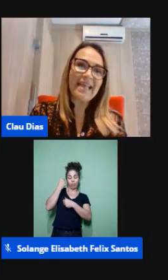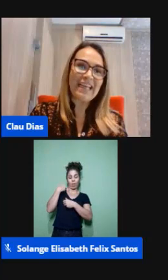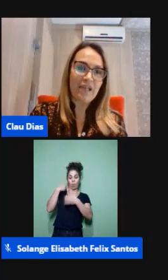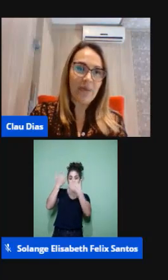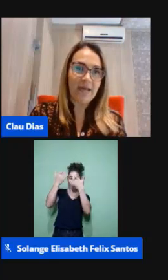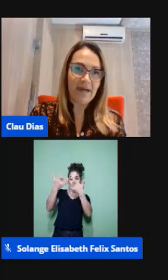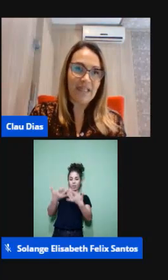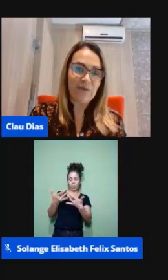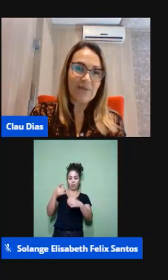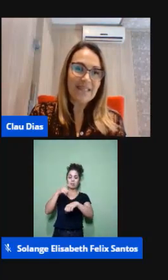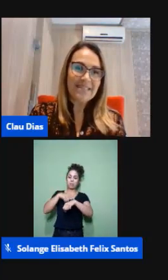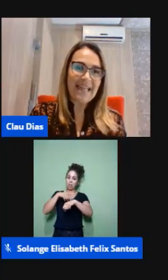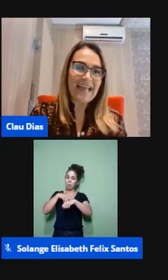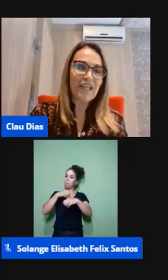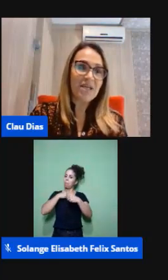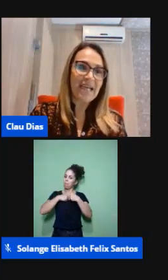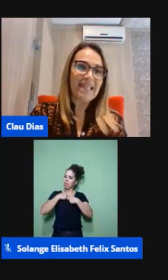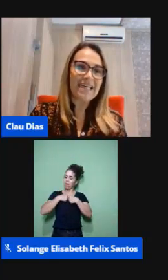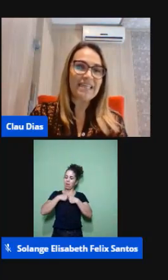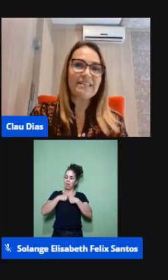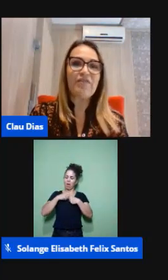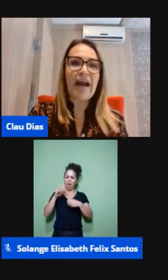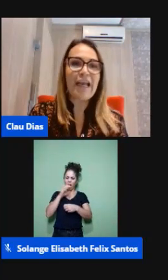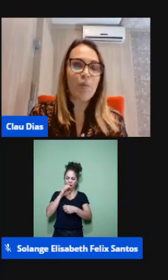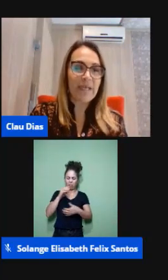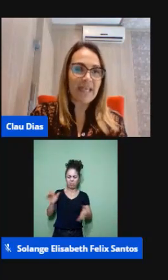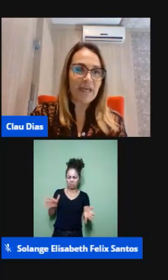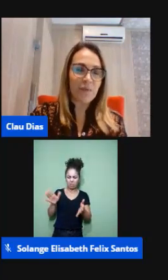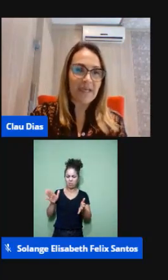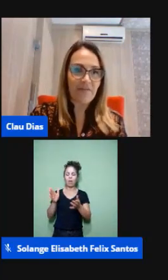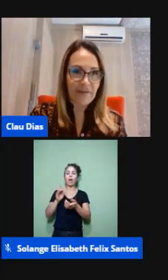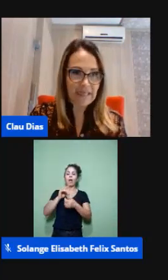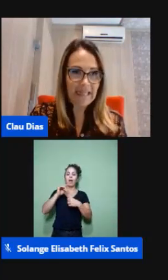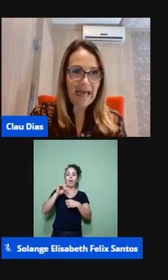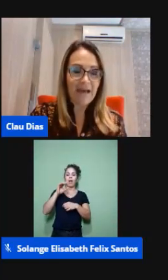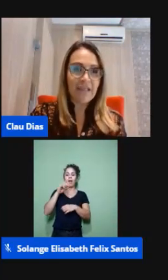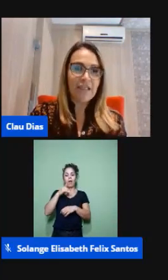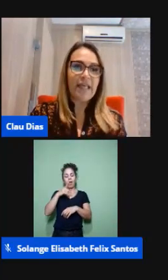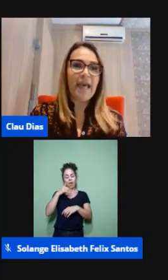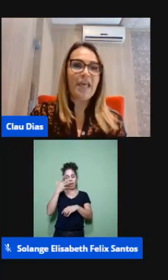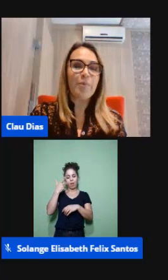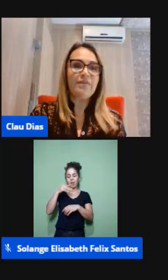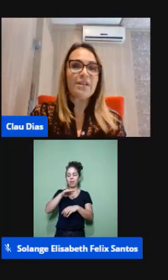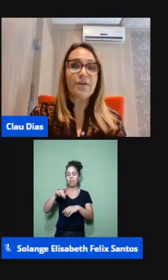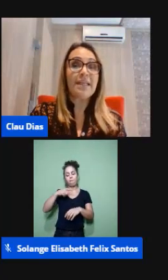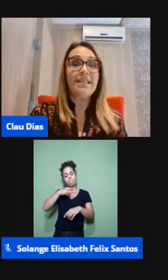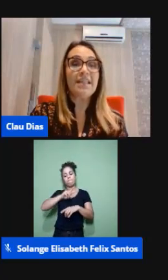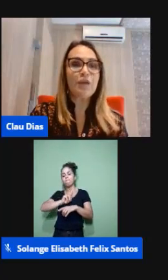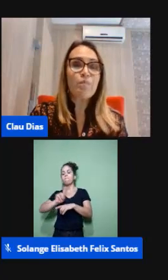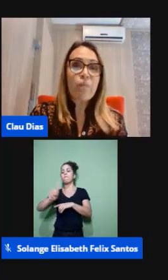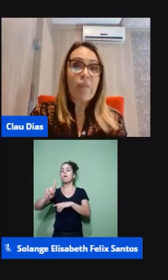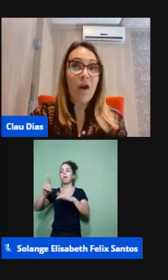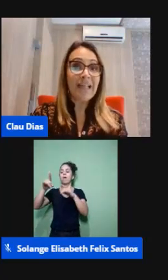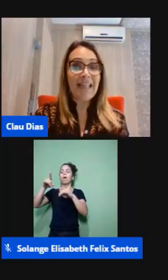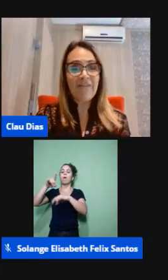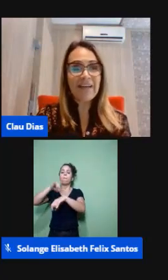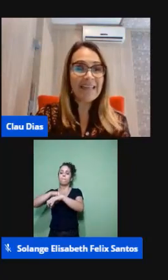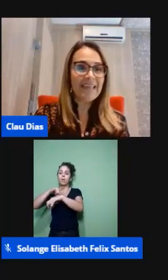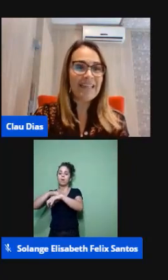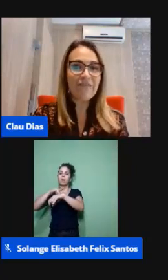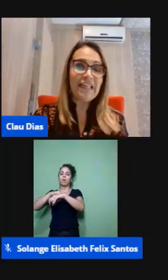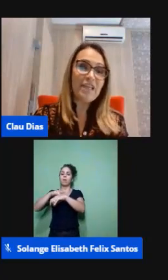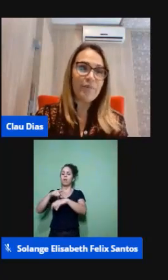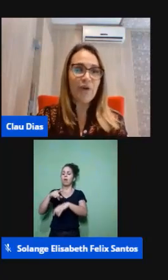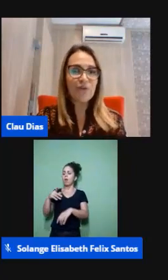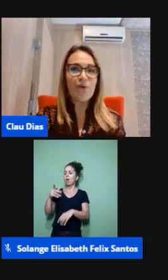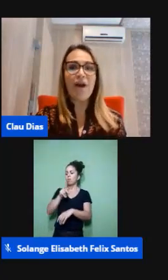banho, será que ele é mecânico? Será que aquela criança vai ao banheiro e ela fica lá, né? E a professora ali, né? Olha, lava